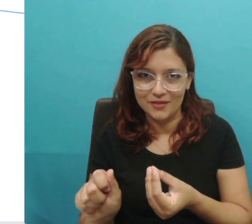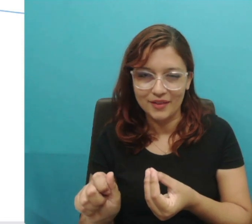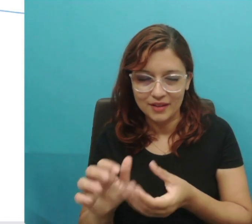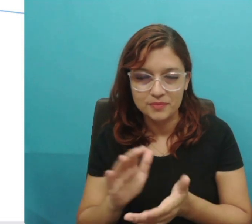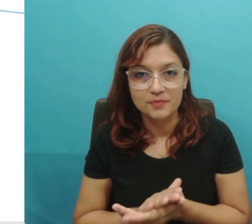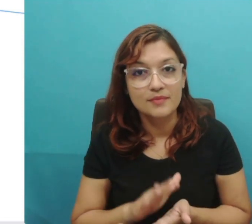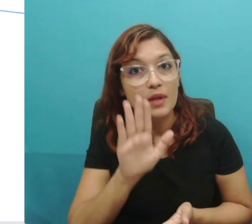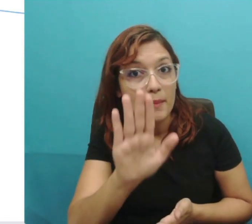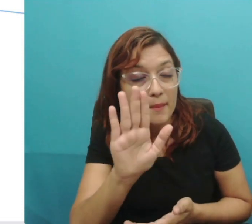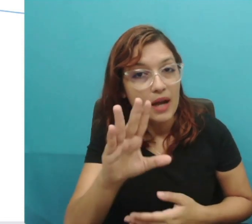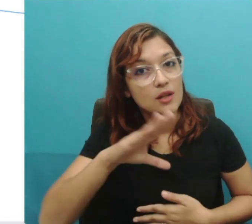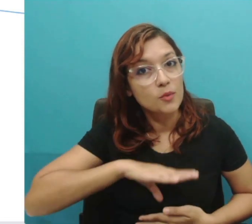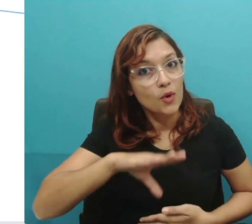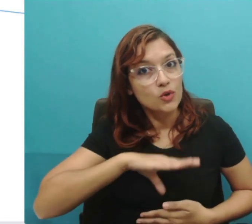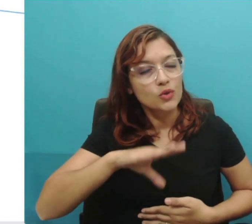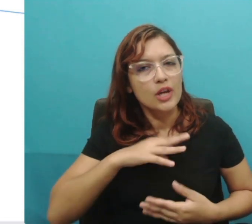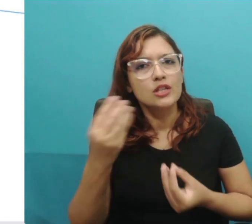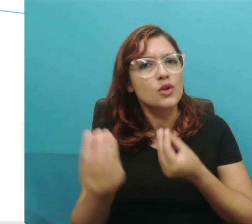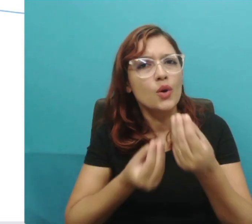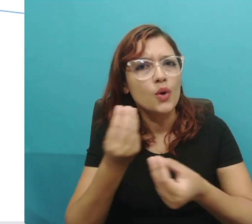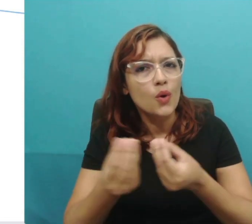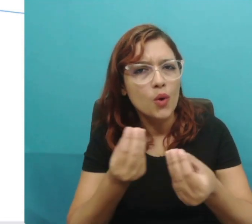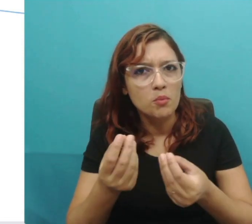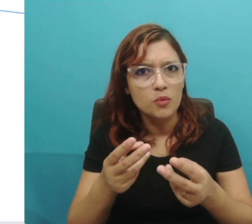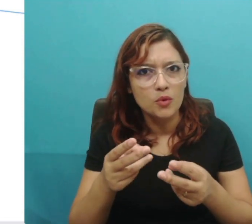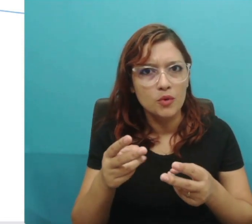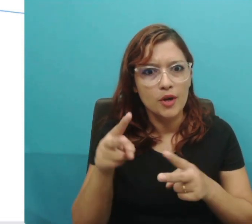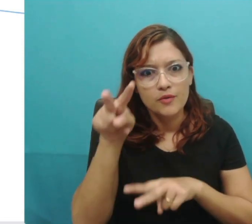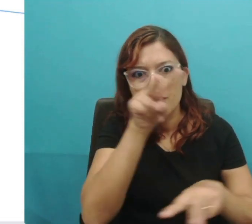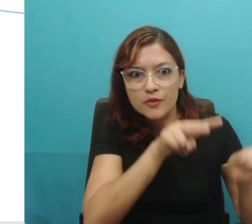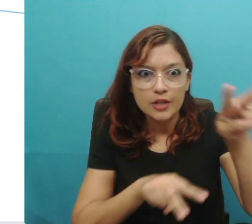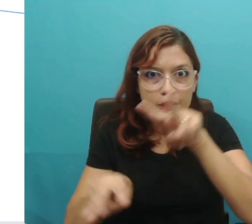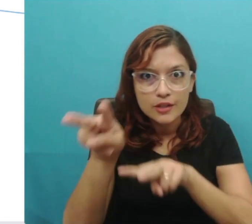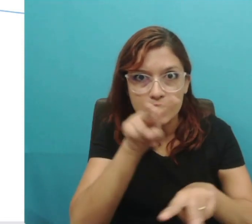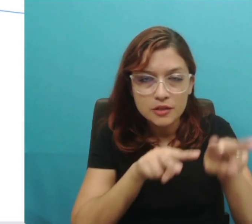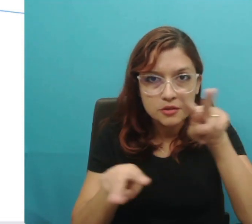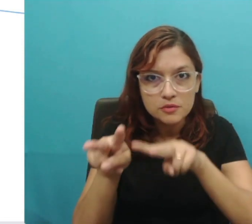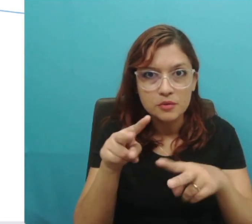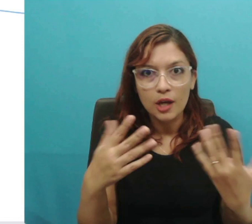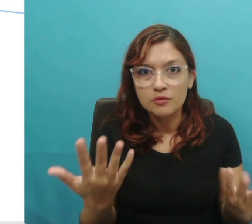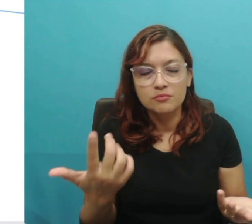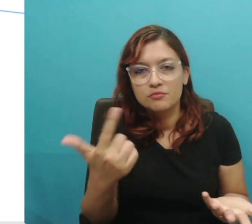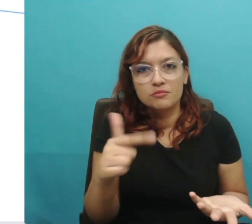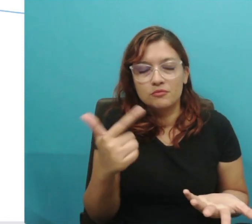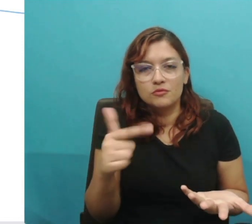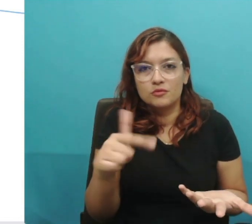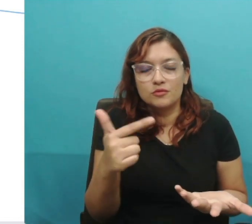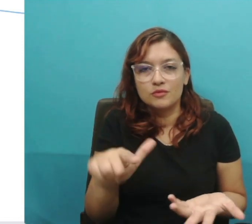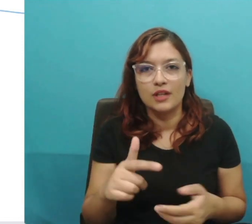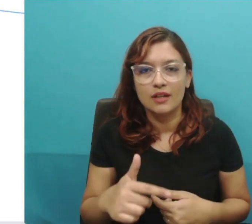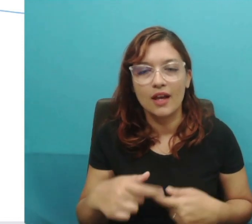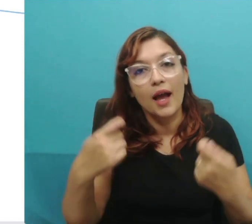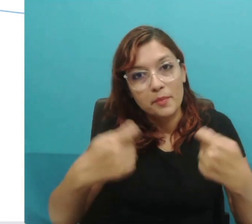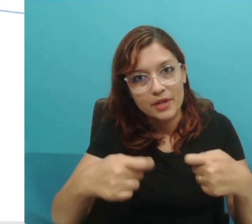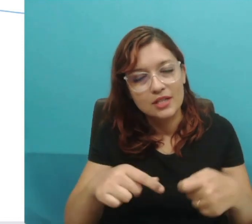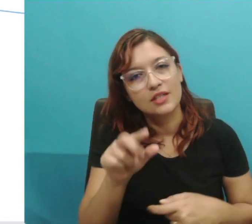esse país está dando para esse outro. E qual é a estratégia usada na língua portuguesa, já que não é